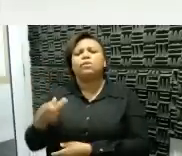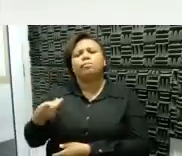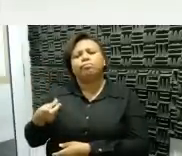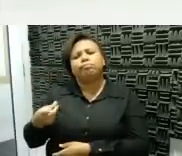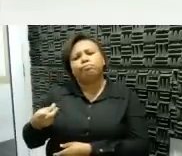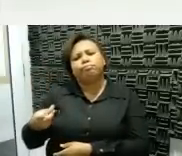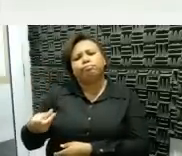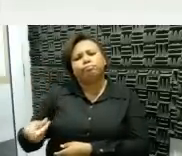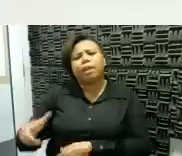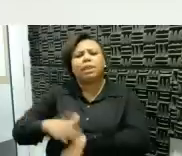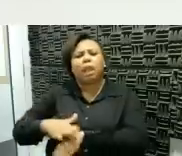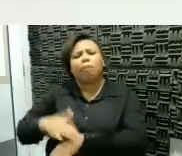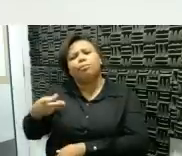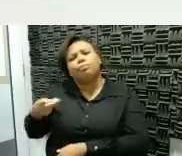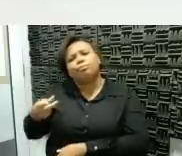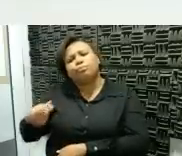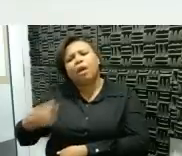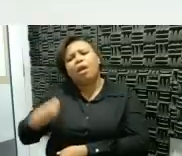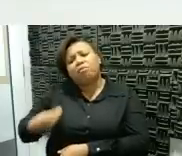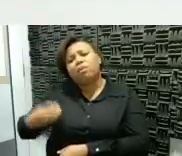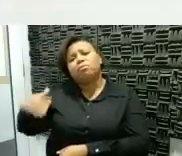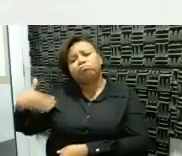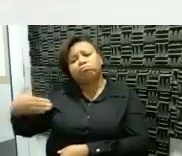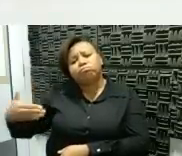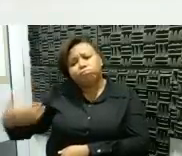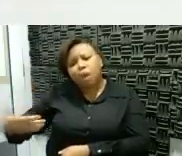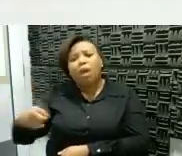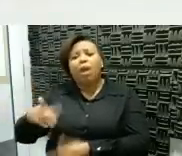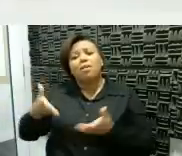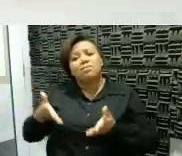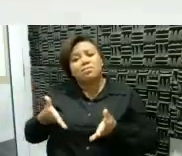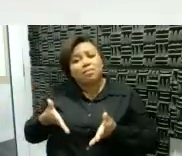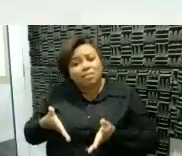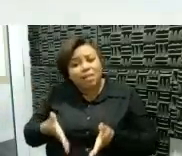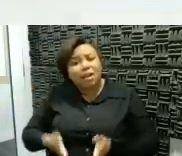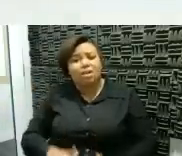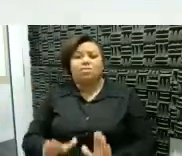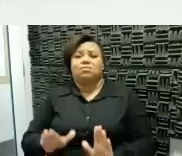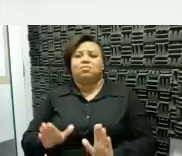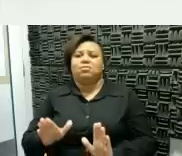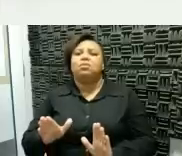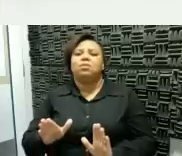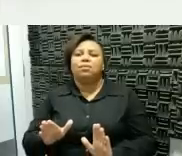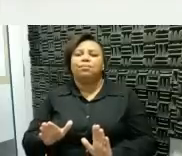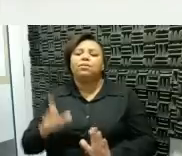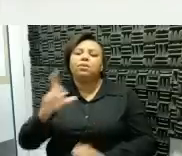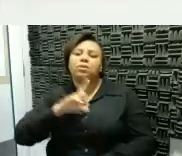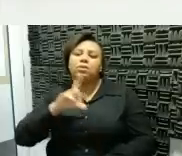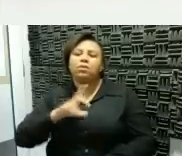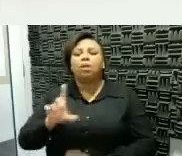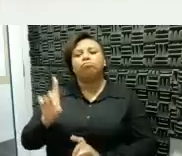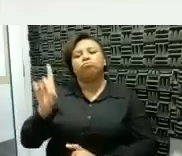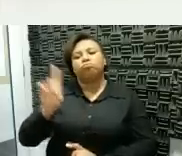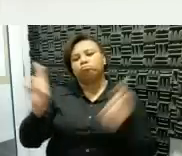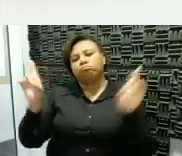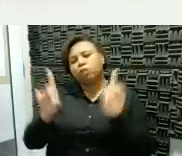ao longo de toda a vida delas né Elas nascem muitas vezes com alguma dessas condições Mas mesmo as que não